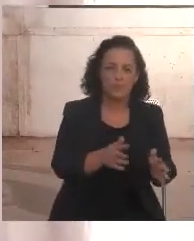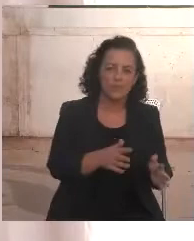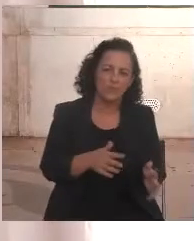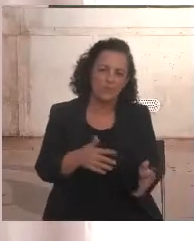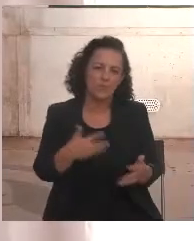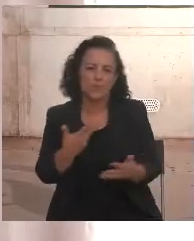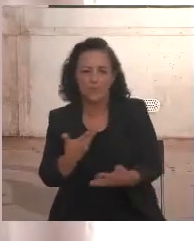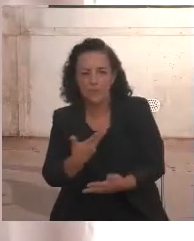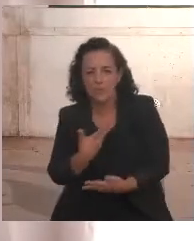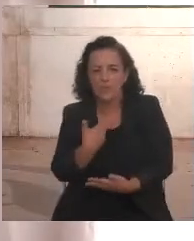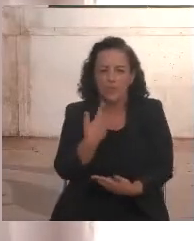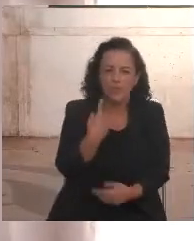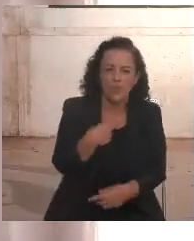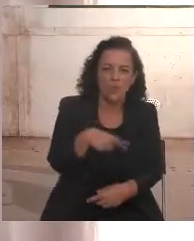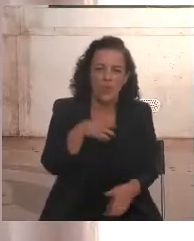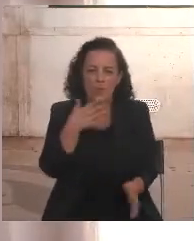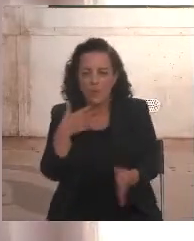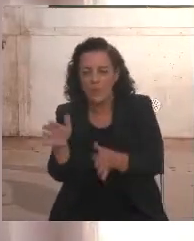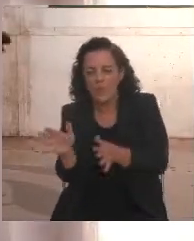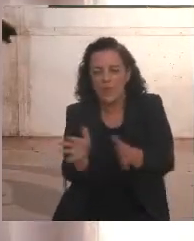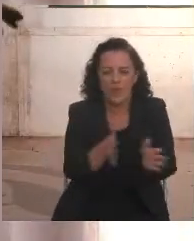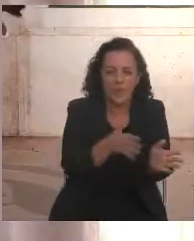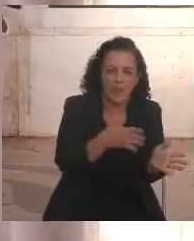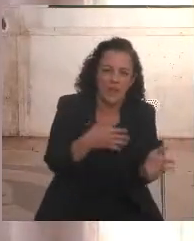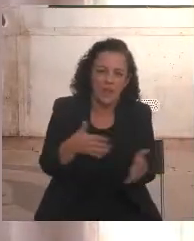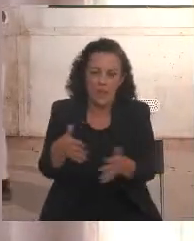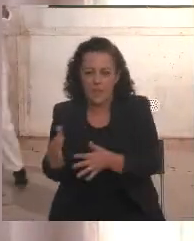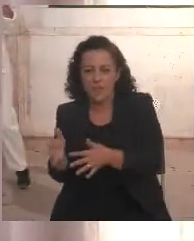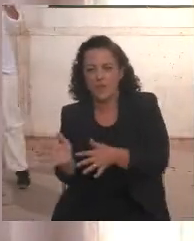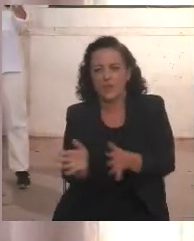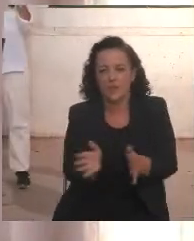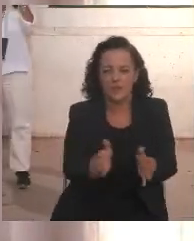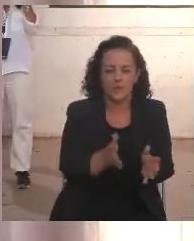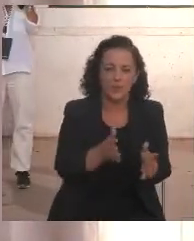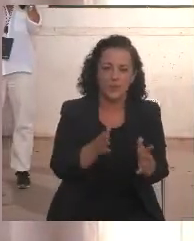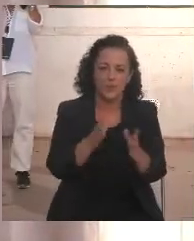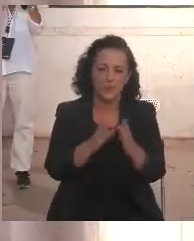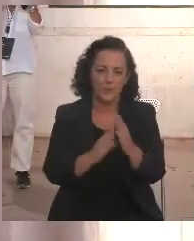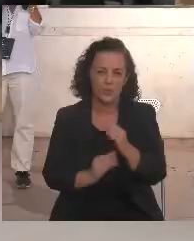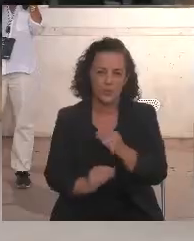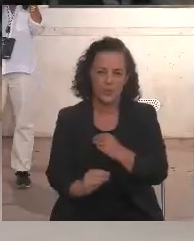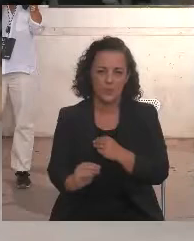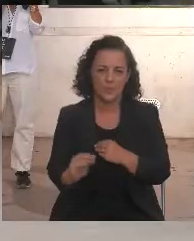novo. Sou um vento novo. Sou um vento novo.